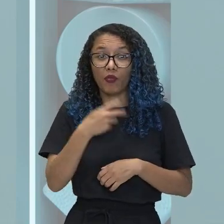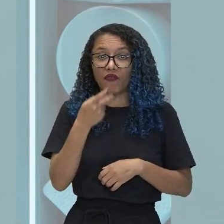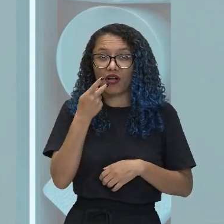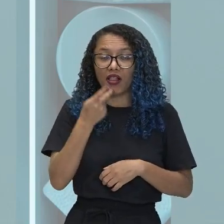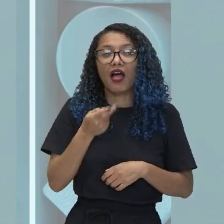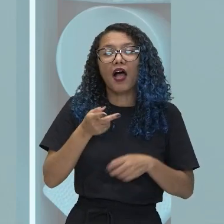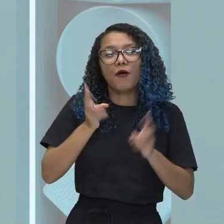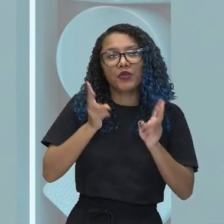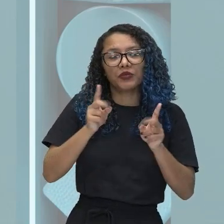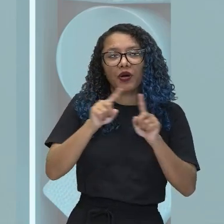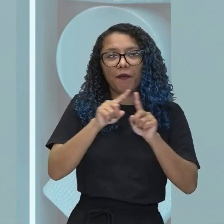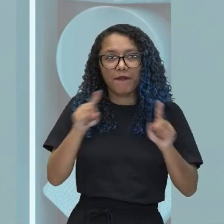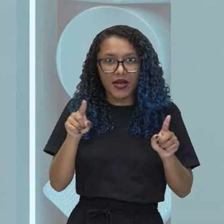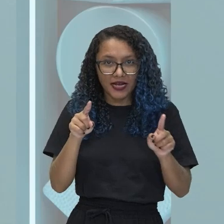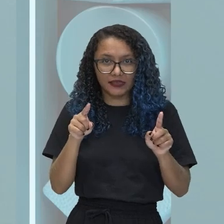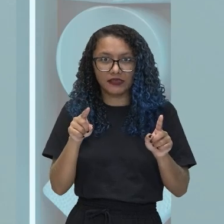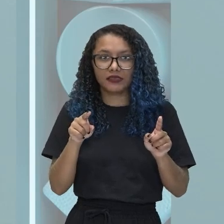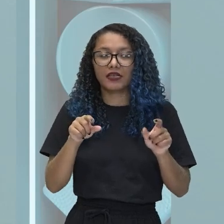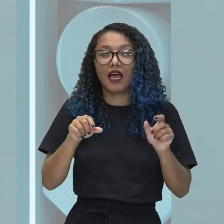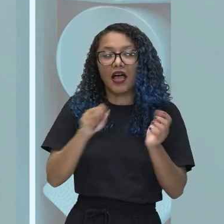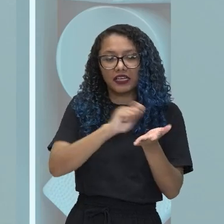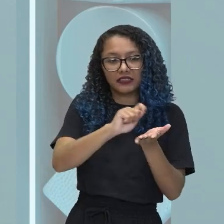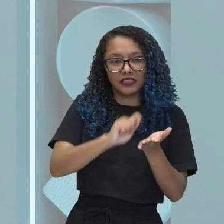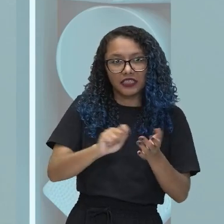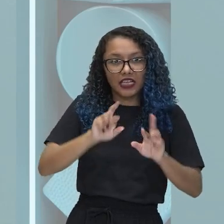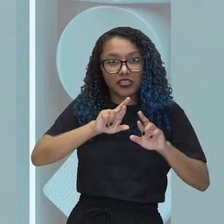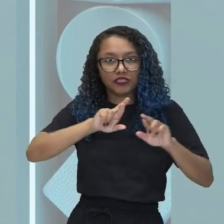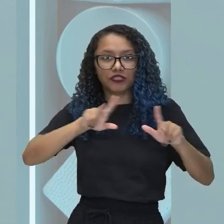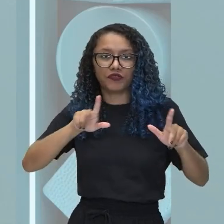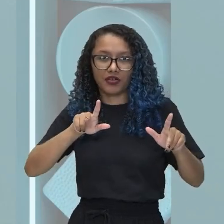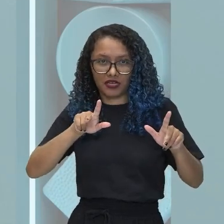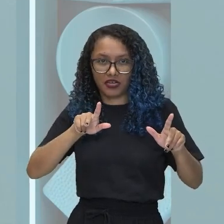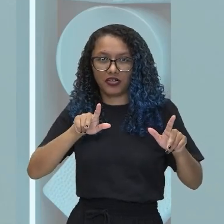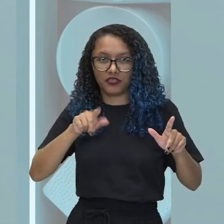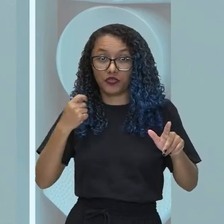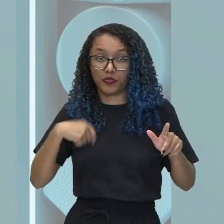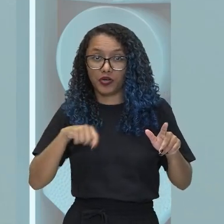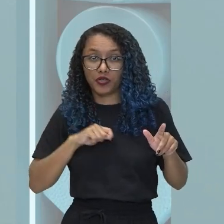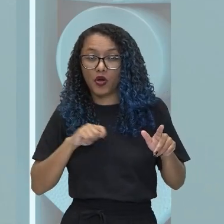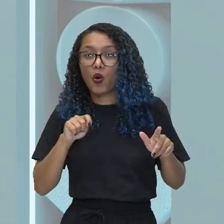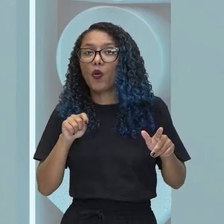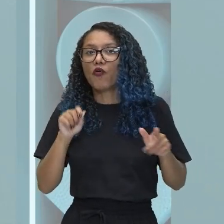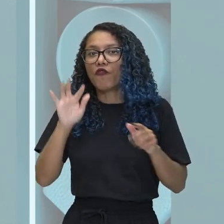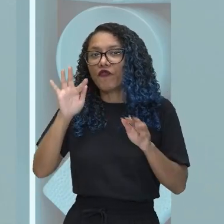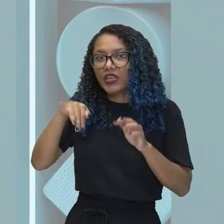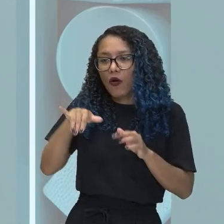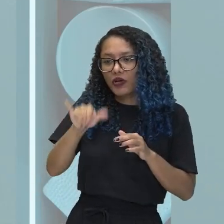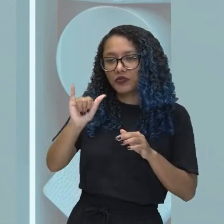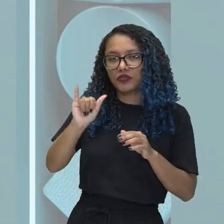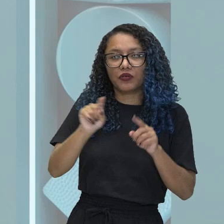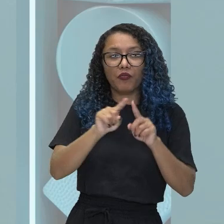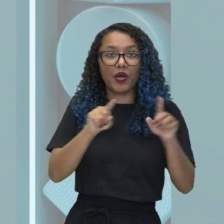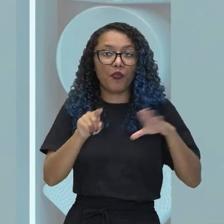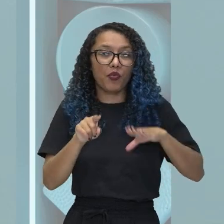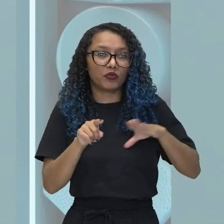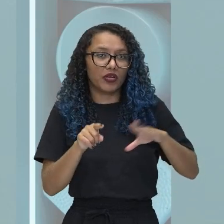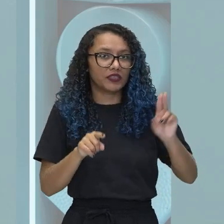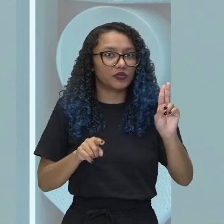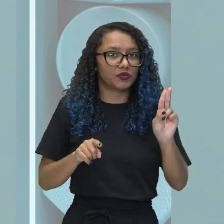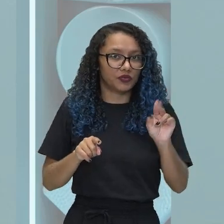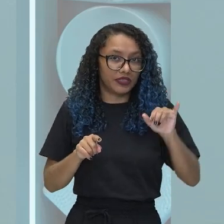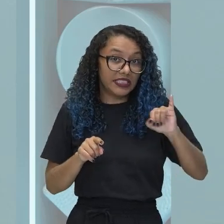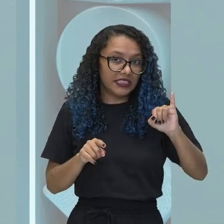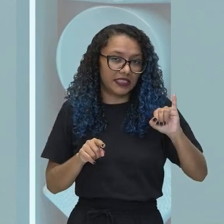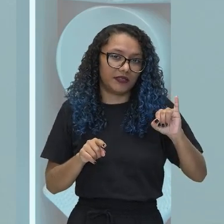nós termina com i na língua espanhola termina com la com Y né Mas qual é a sílaba tônica